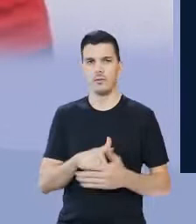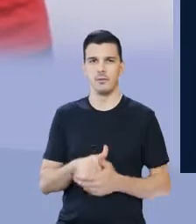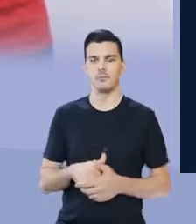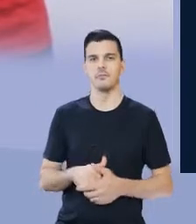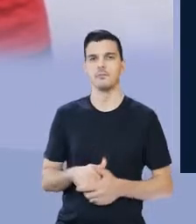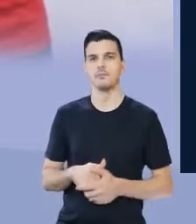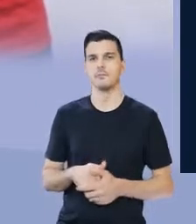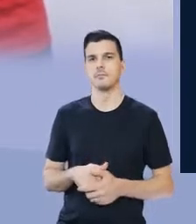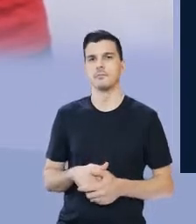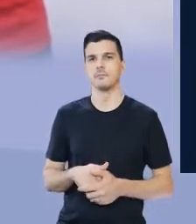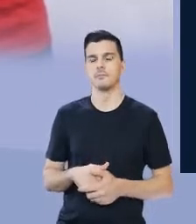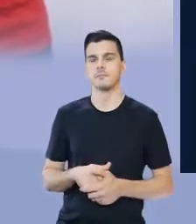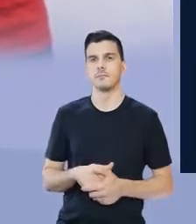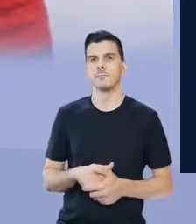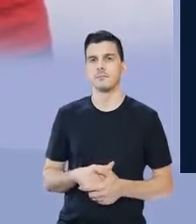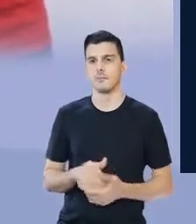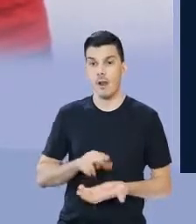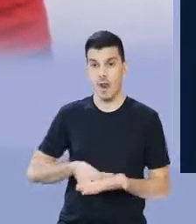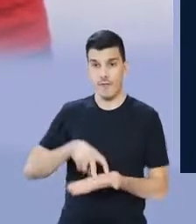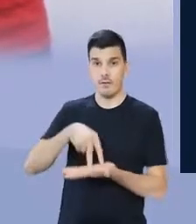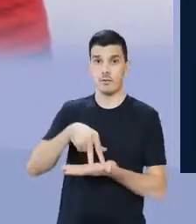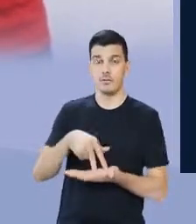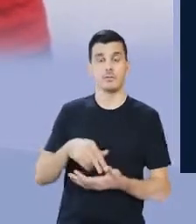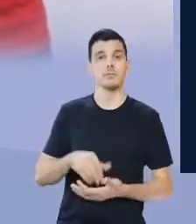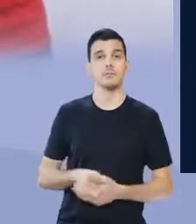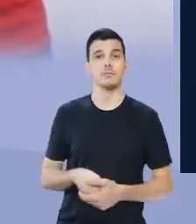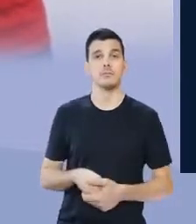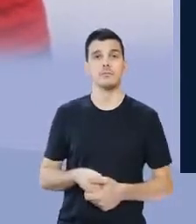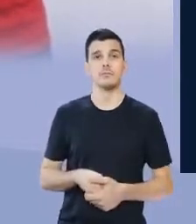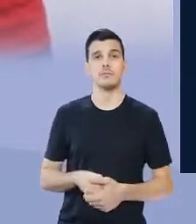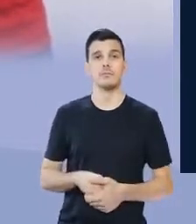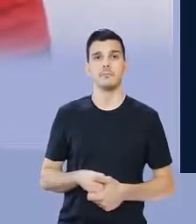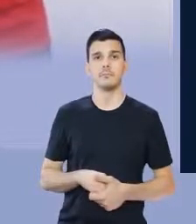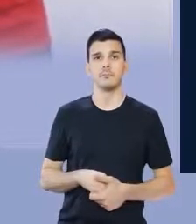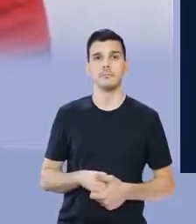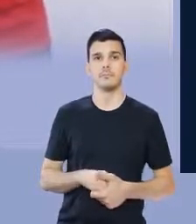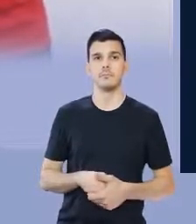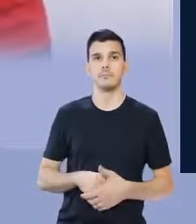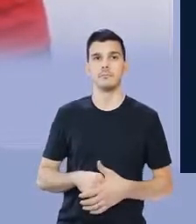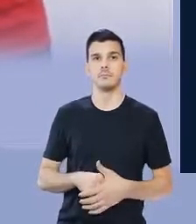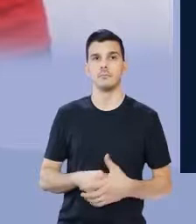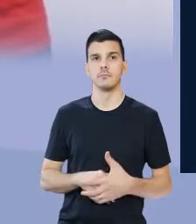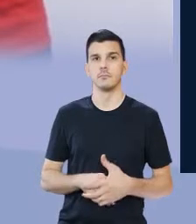get up, levantar. What time do you get up every day?